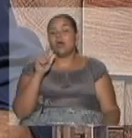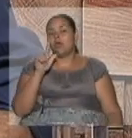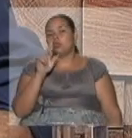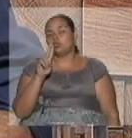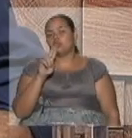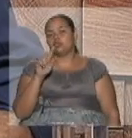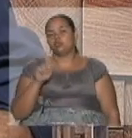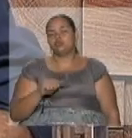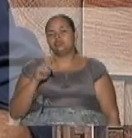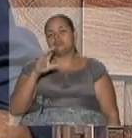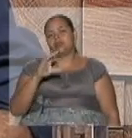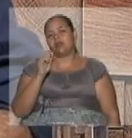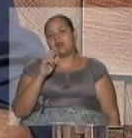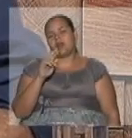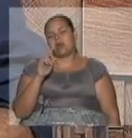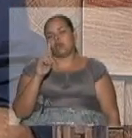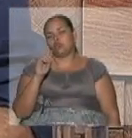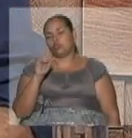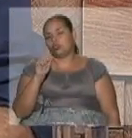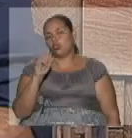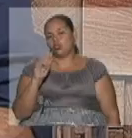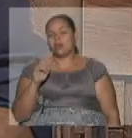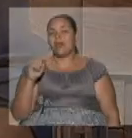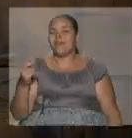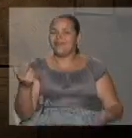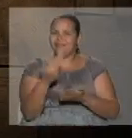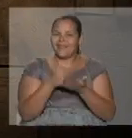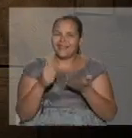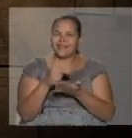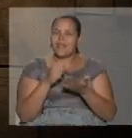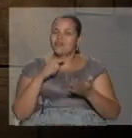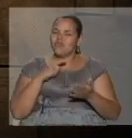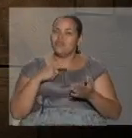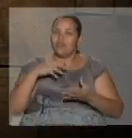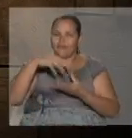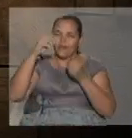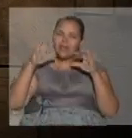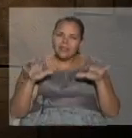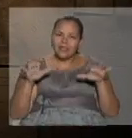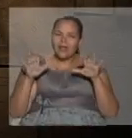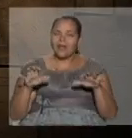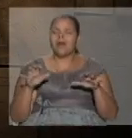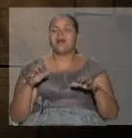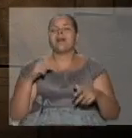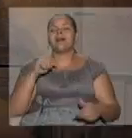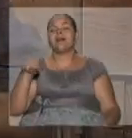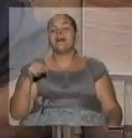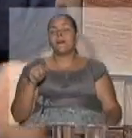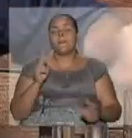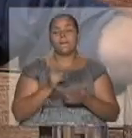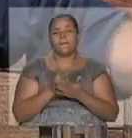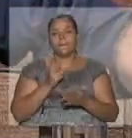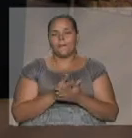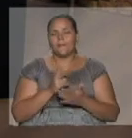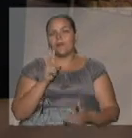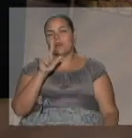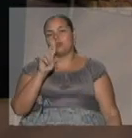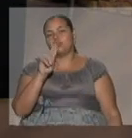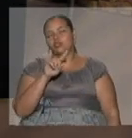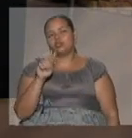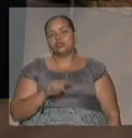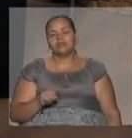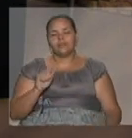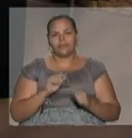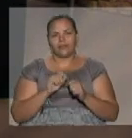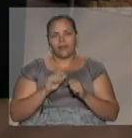Pluft, e a capa do disco é um desenho assim do fantasma, que acredito que foi o mesmo Luiz Peçanha que fez a